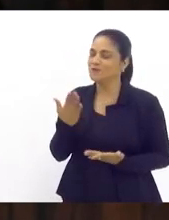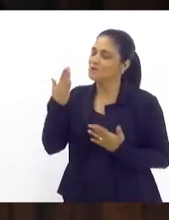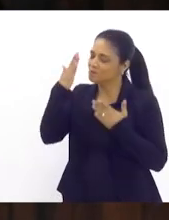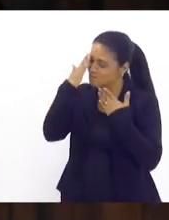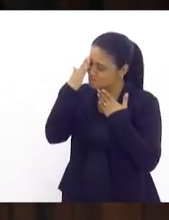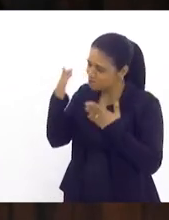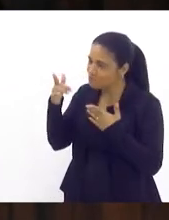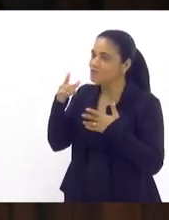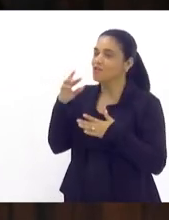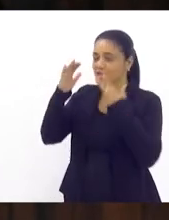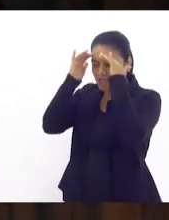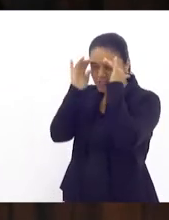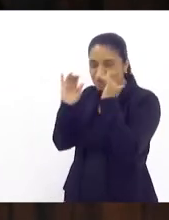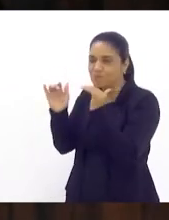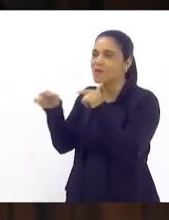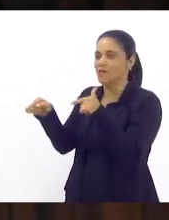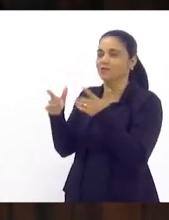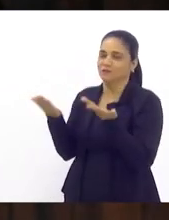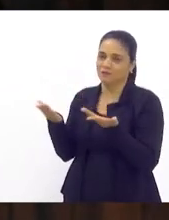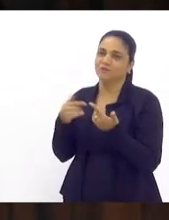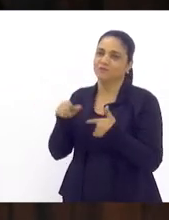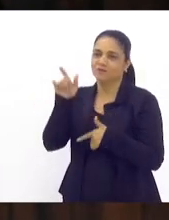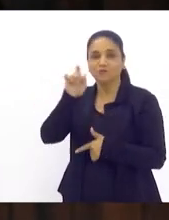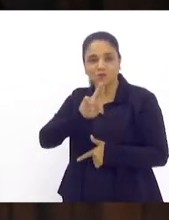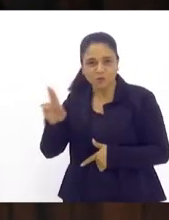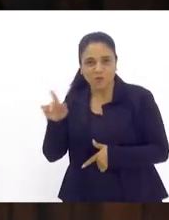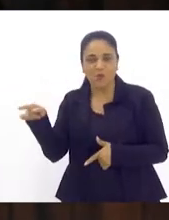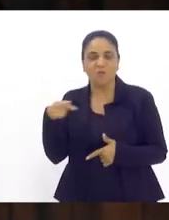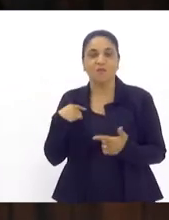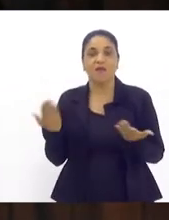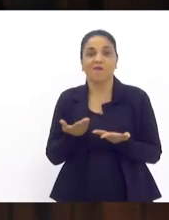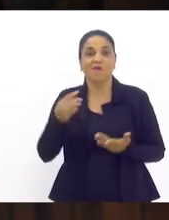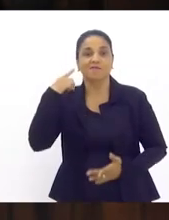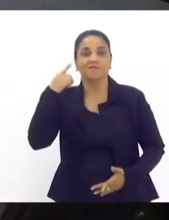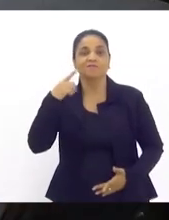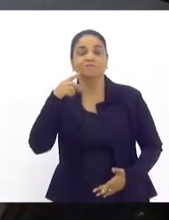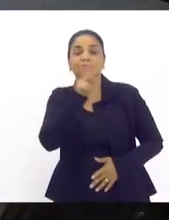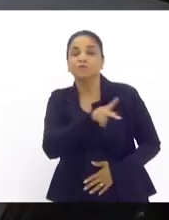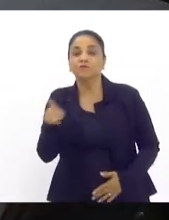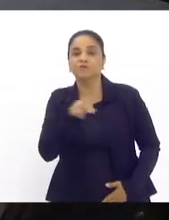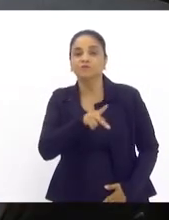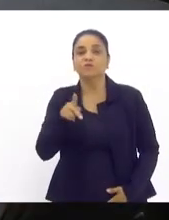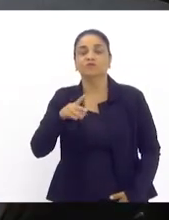bom? Vou chamar agora para fazer uso da palavra o professor Josimar.